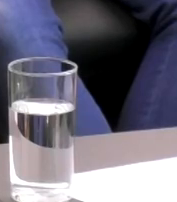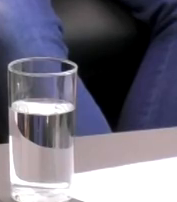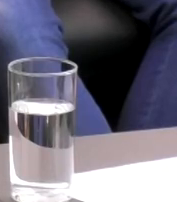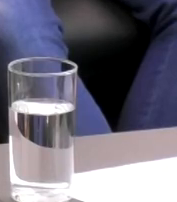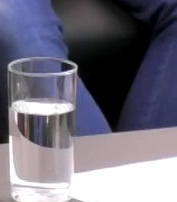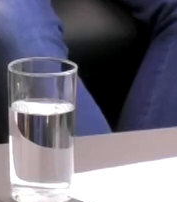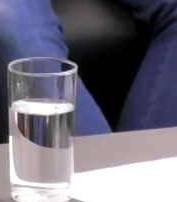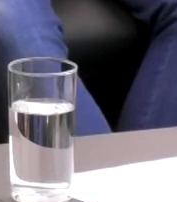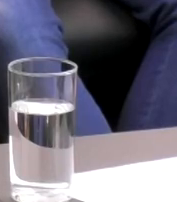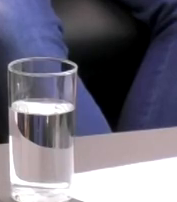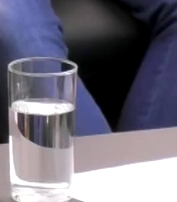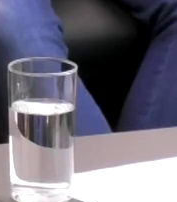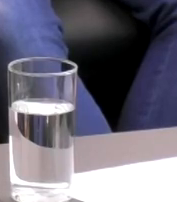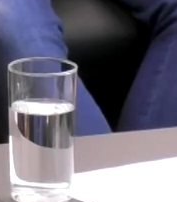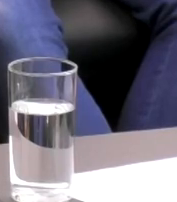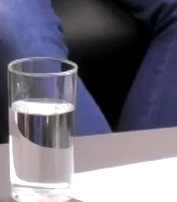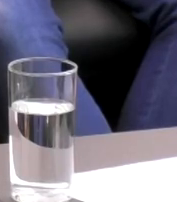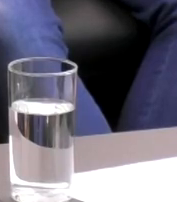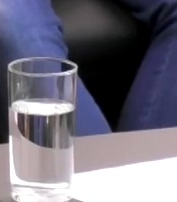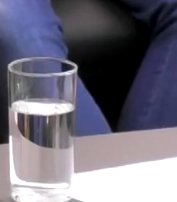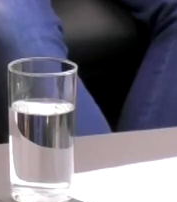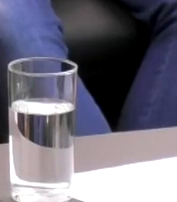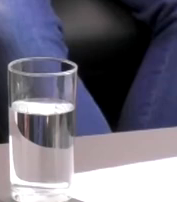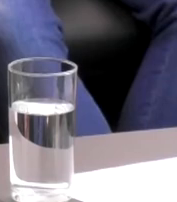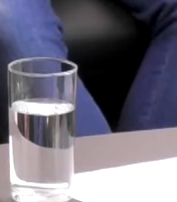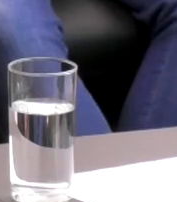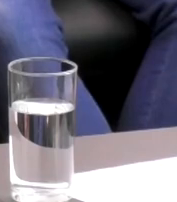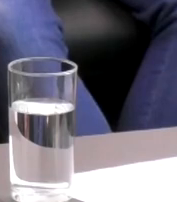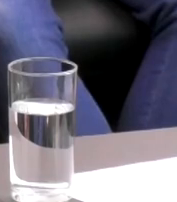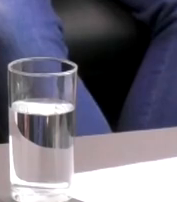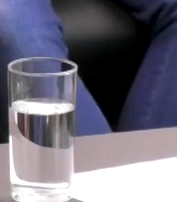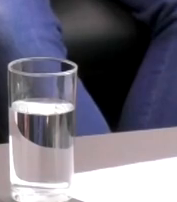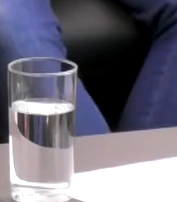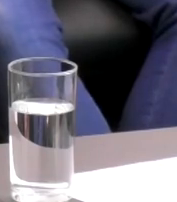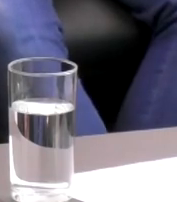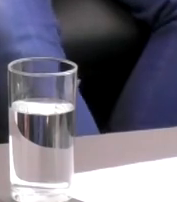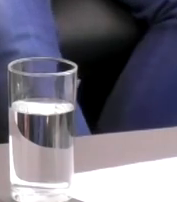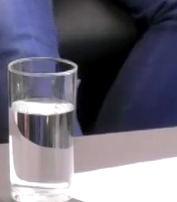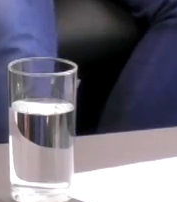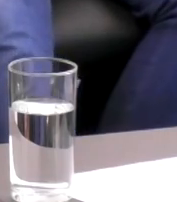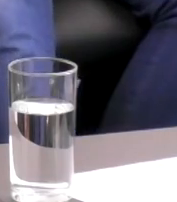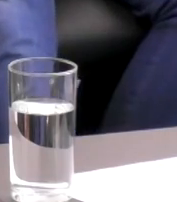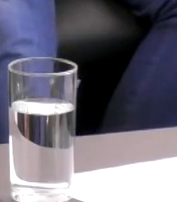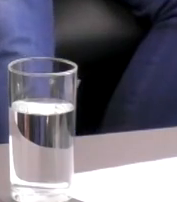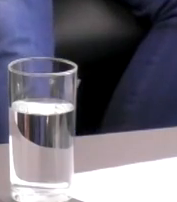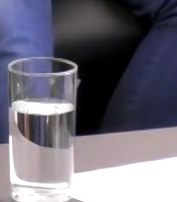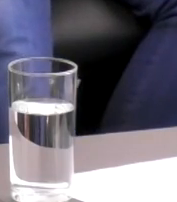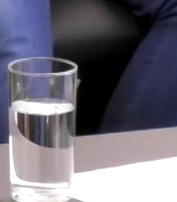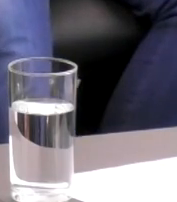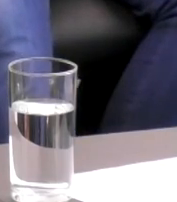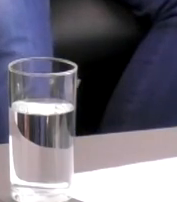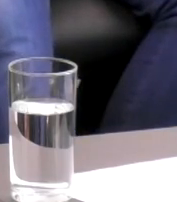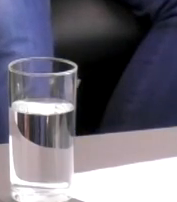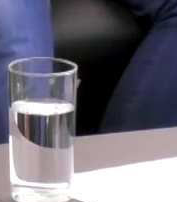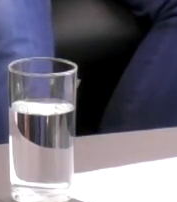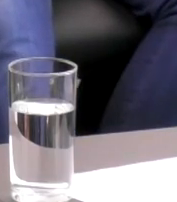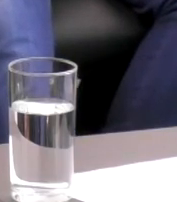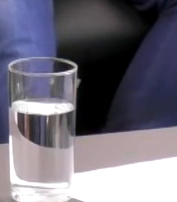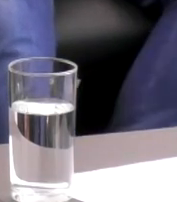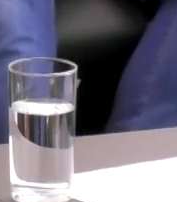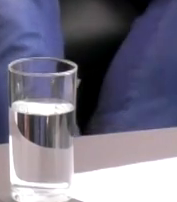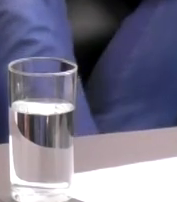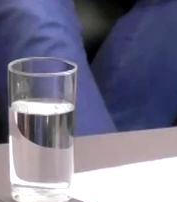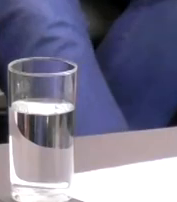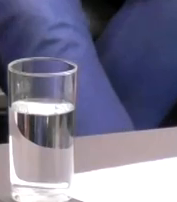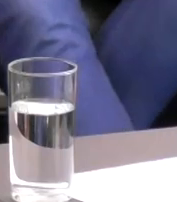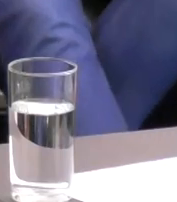há falhas e há falhas e há falhas todo santo dia. Todo santo dia. Entendeu?